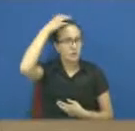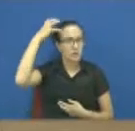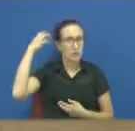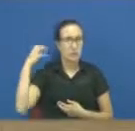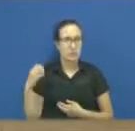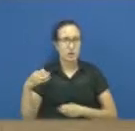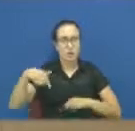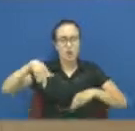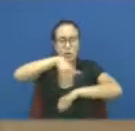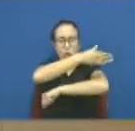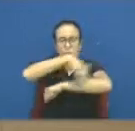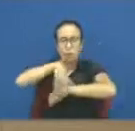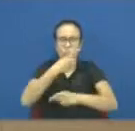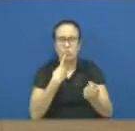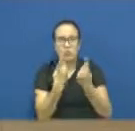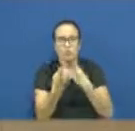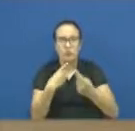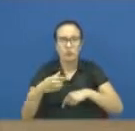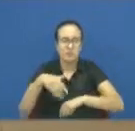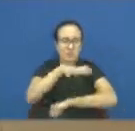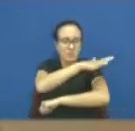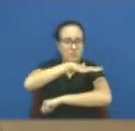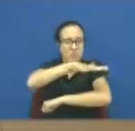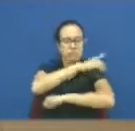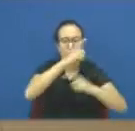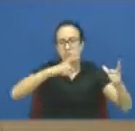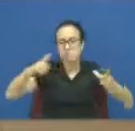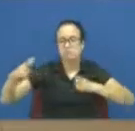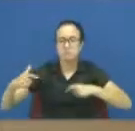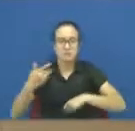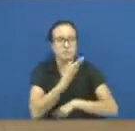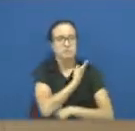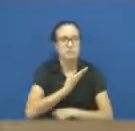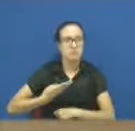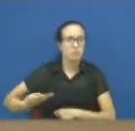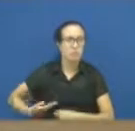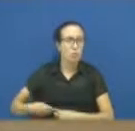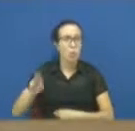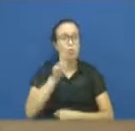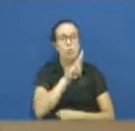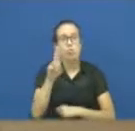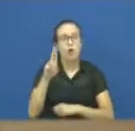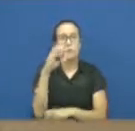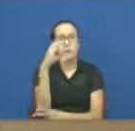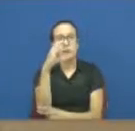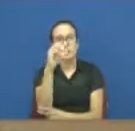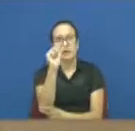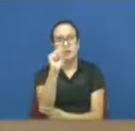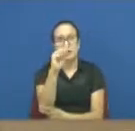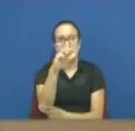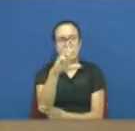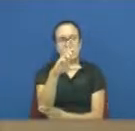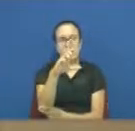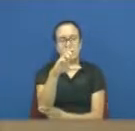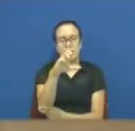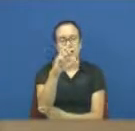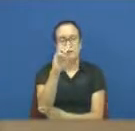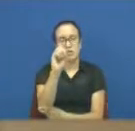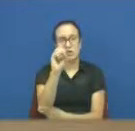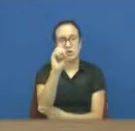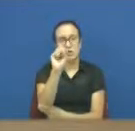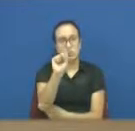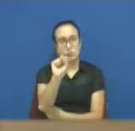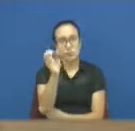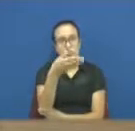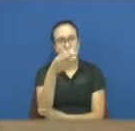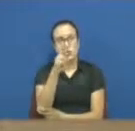Lubogo, que perpetua o nome do senhor Carlos Roberto Cruz, numa das ruas, avenidas, praças ou logradouro público